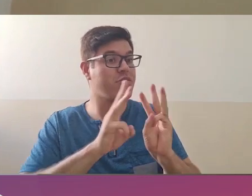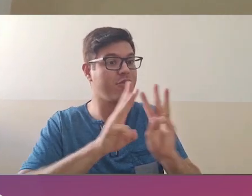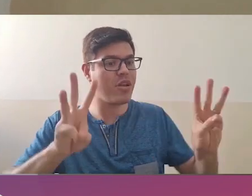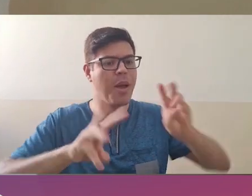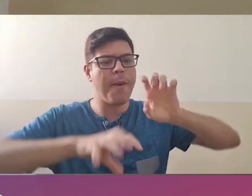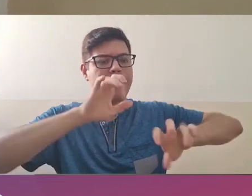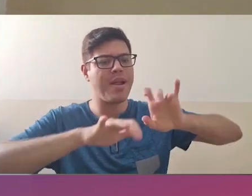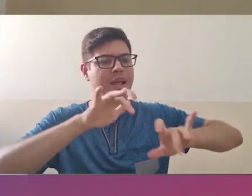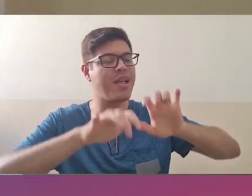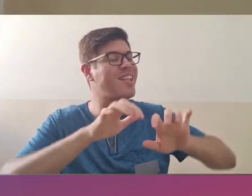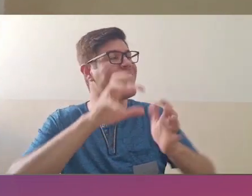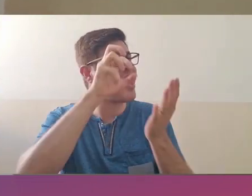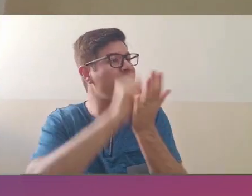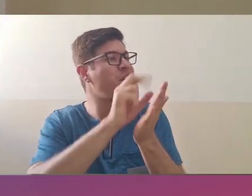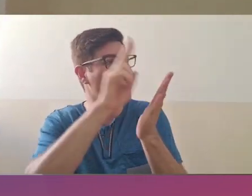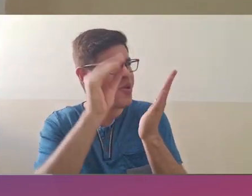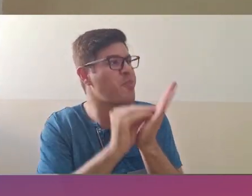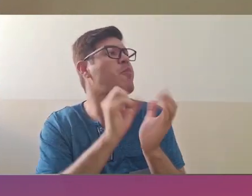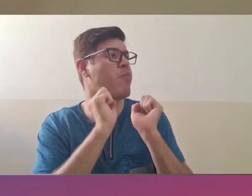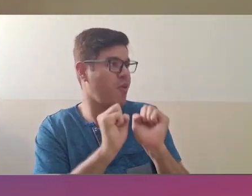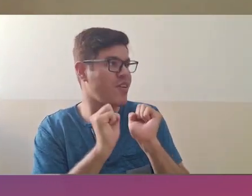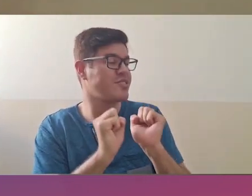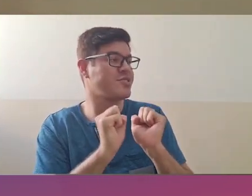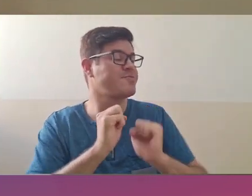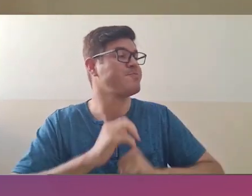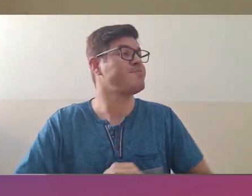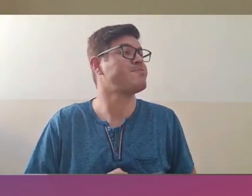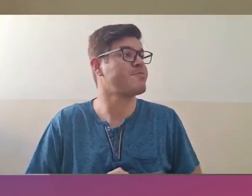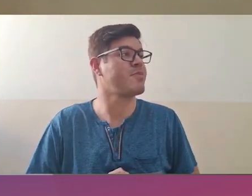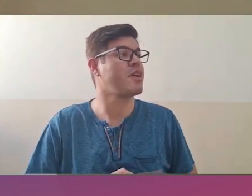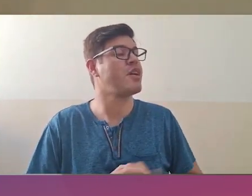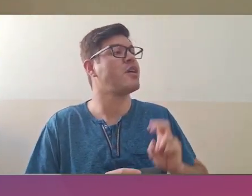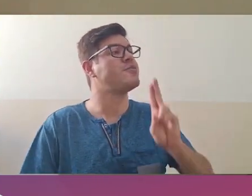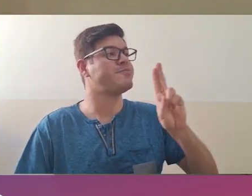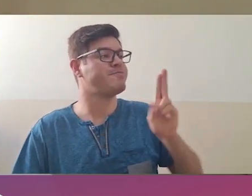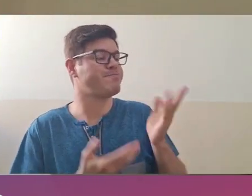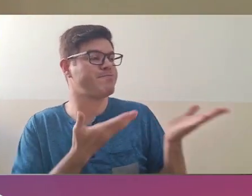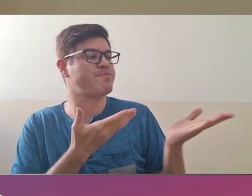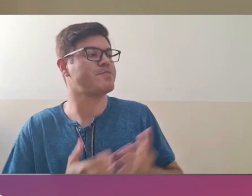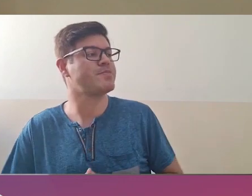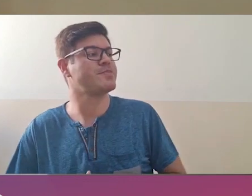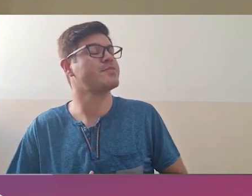disponíveis. A inscrição é online através do site da Univesp,